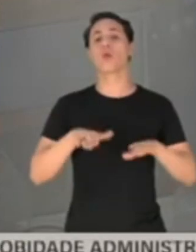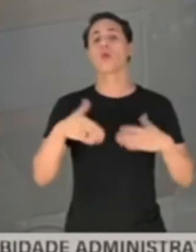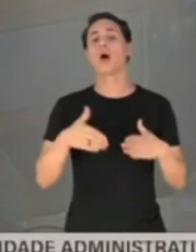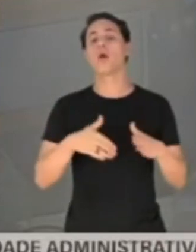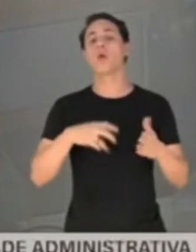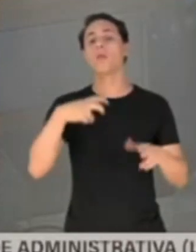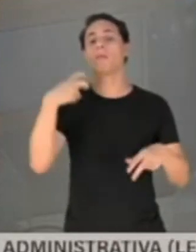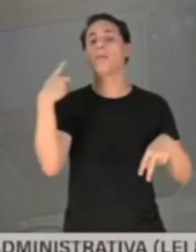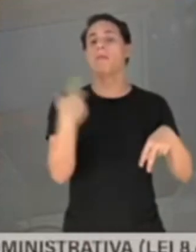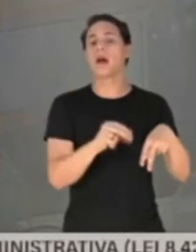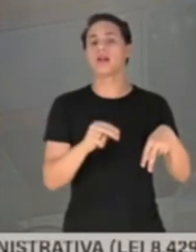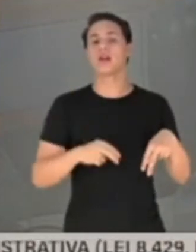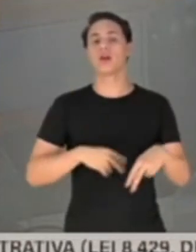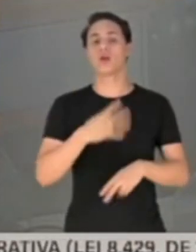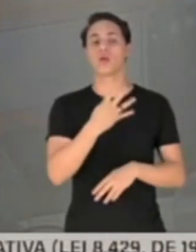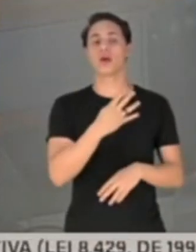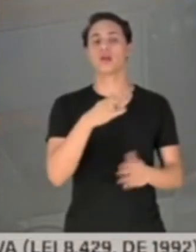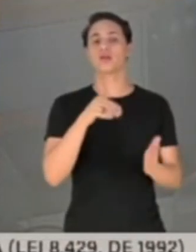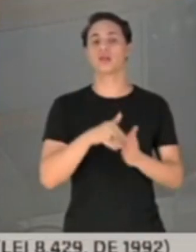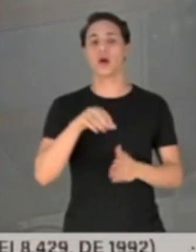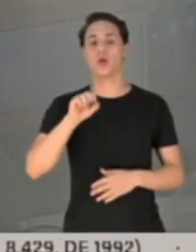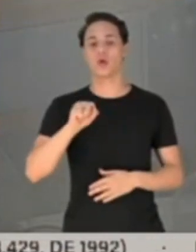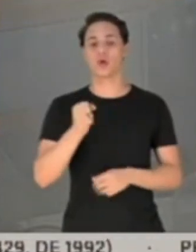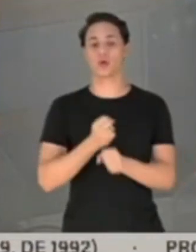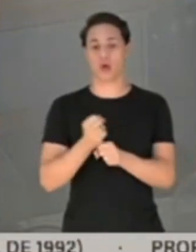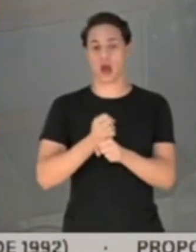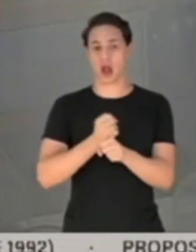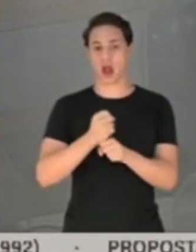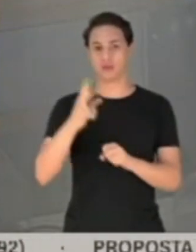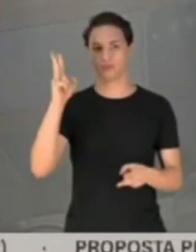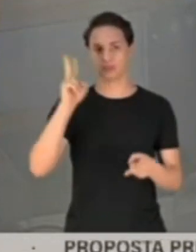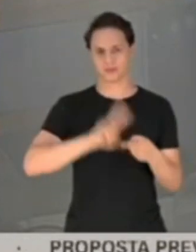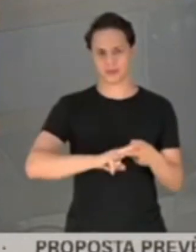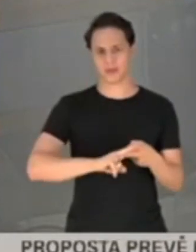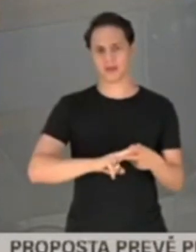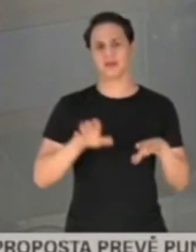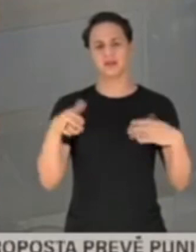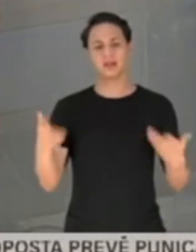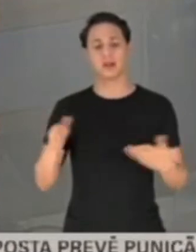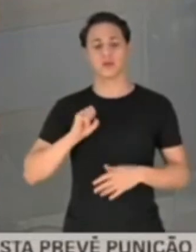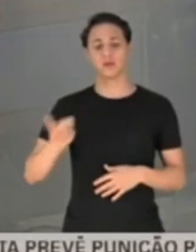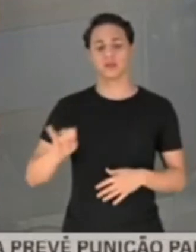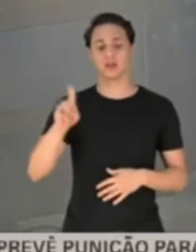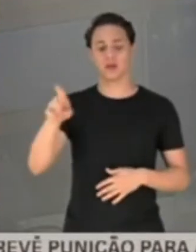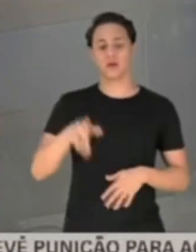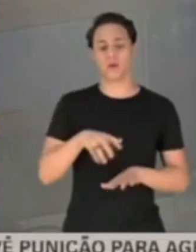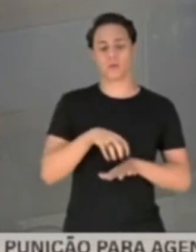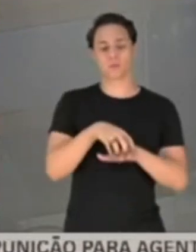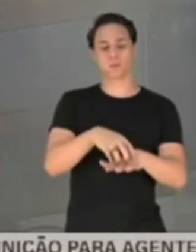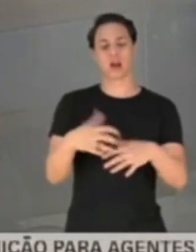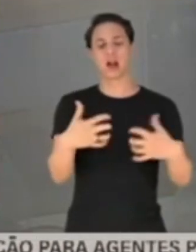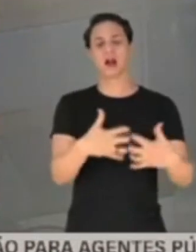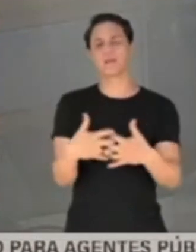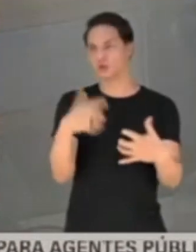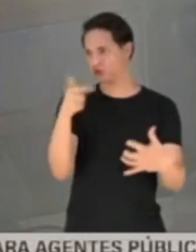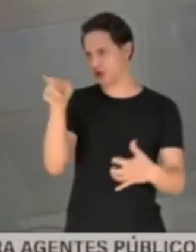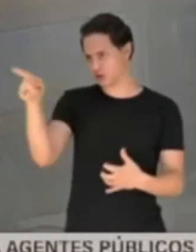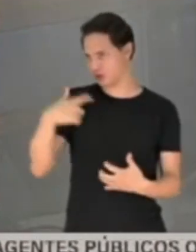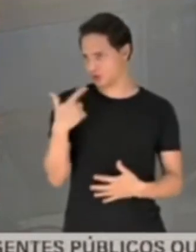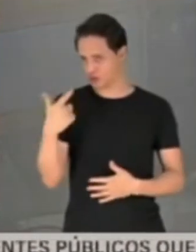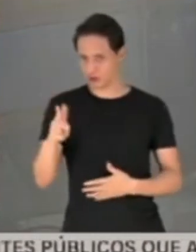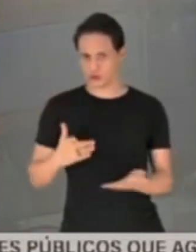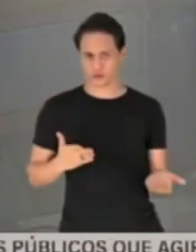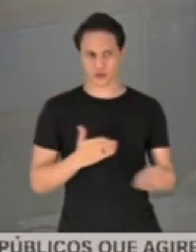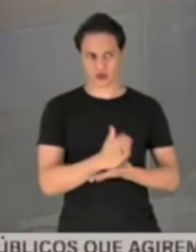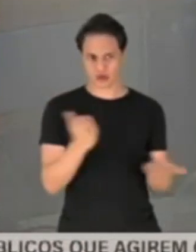anos. 4 a 8 anos. Se aqueles caminhõezinhos ali não estavam com a sua autorização, tudo bem, embora eu acho que eu